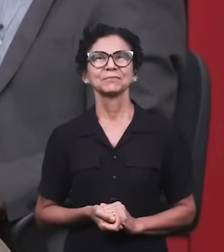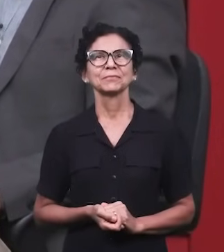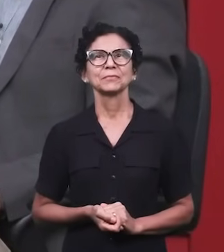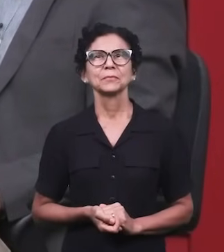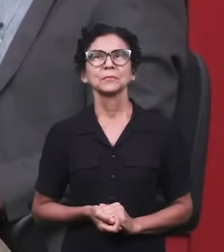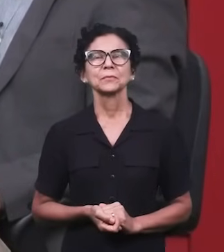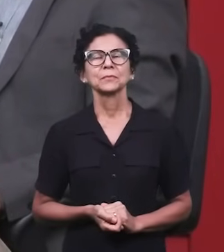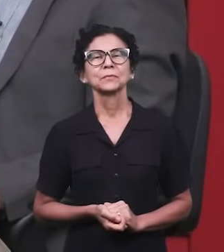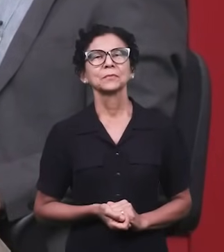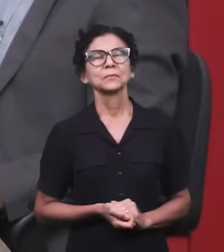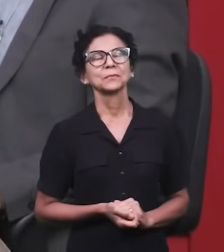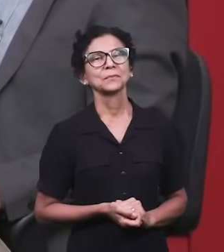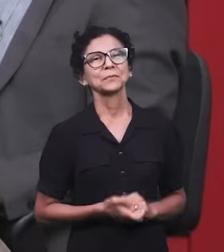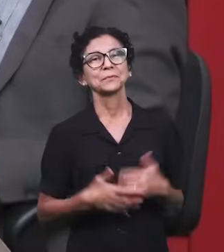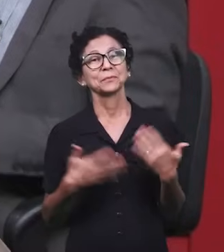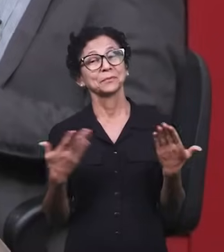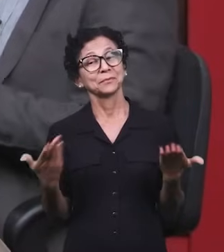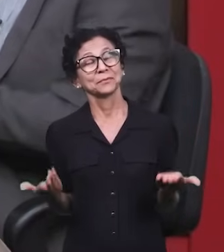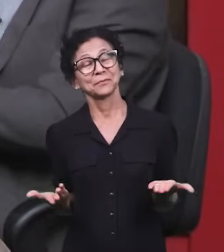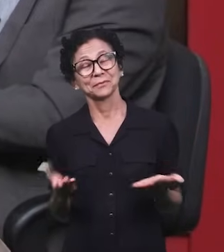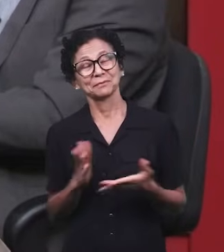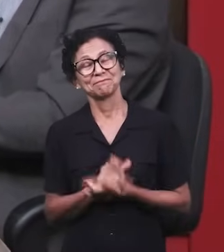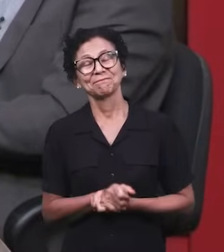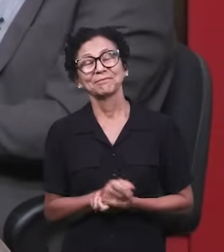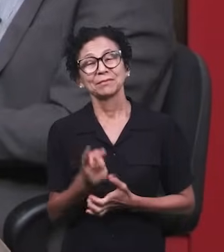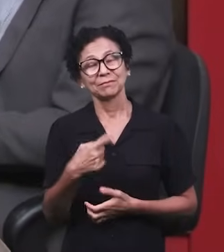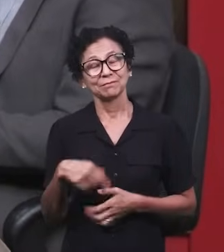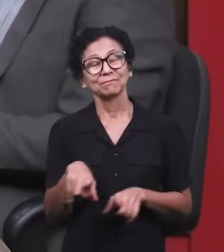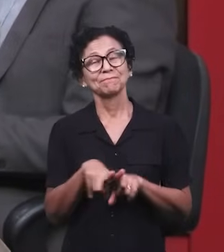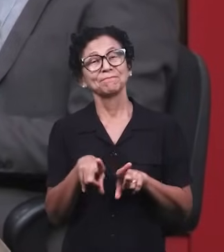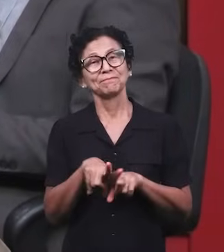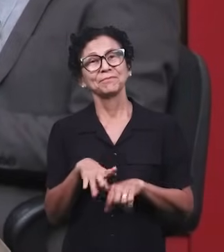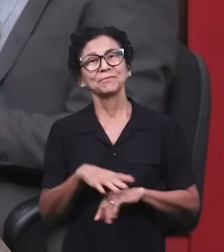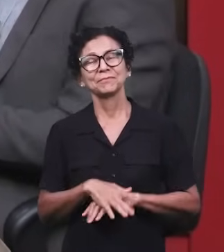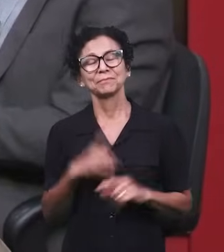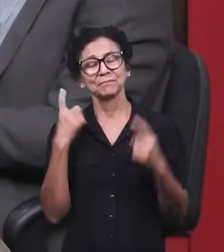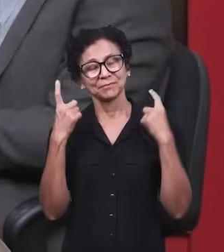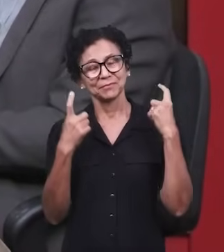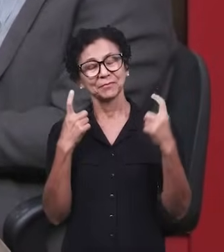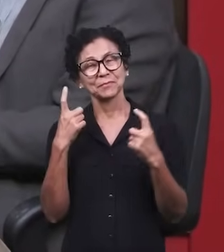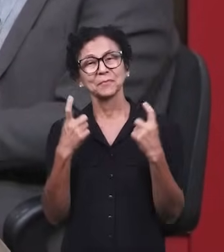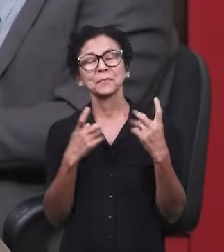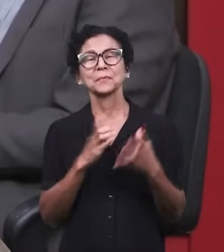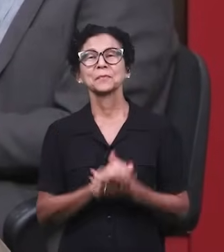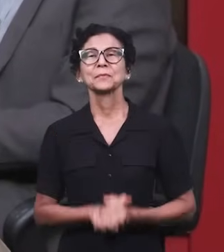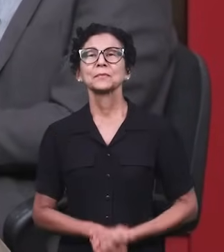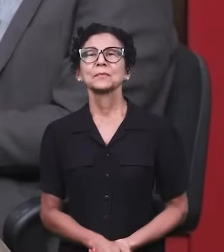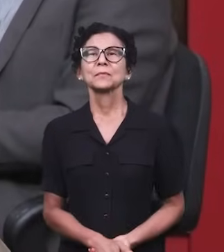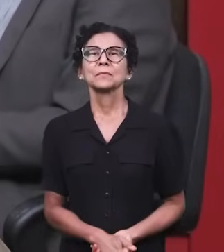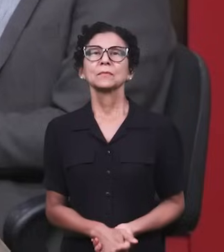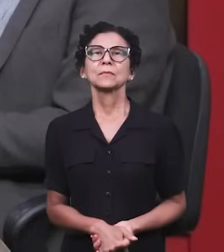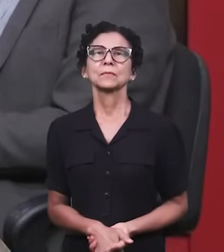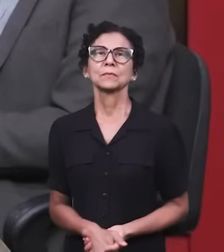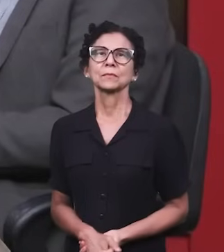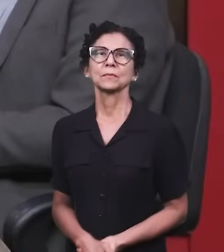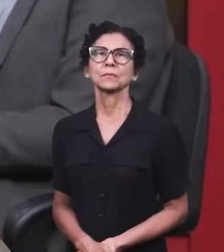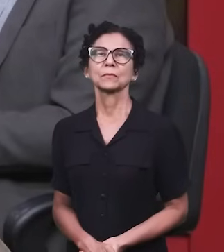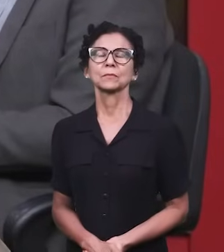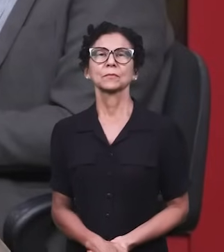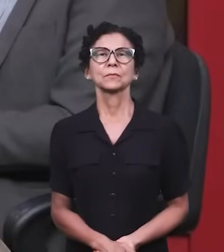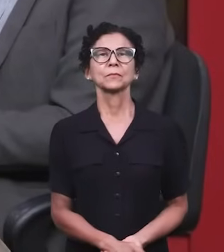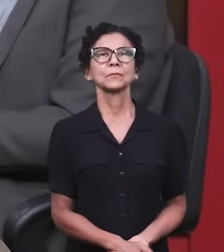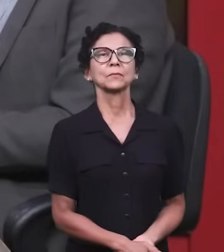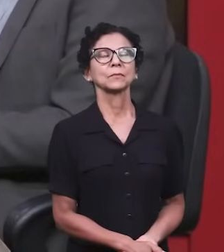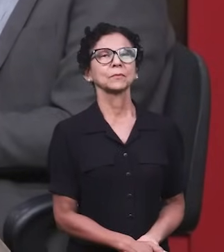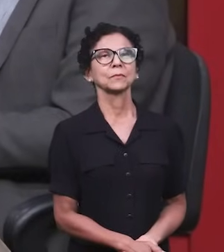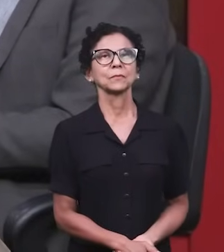ainda, né? Os meninos. Como minha mãe também me chamava, né? Assim, mas existe uma continuidade, né, Marcelo? É porque o testemunho dela é